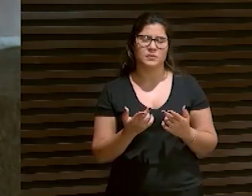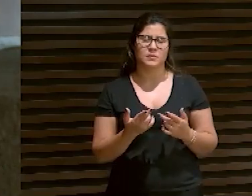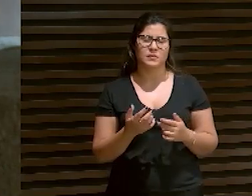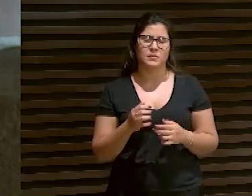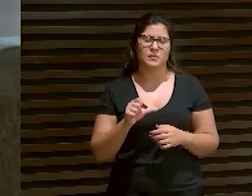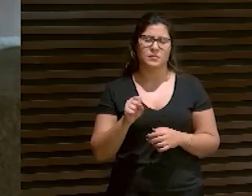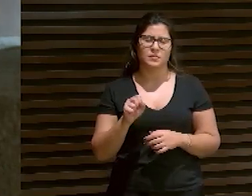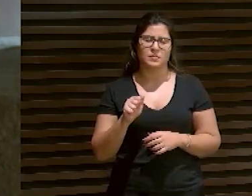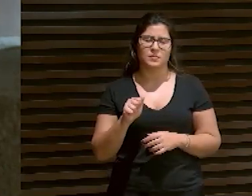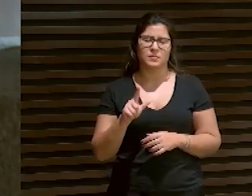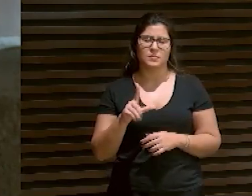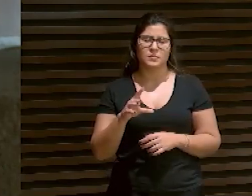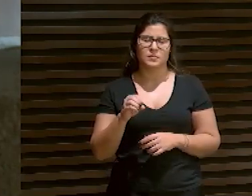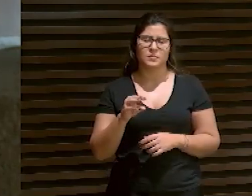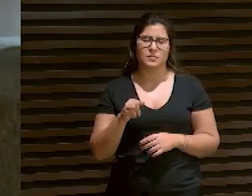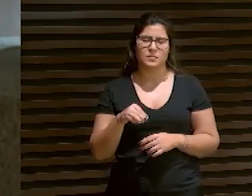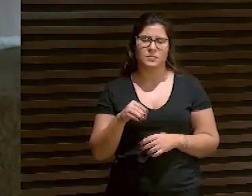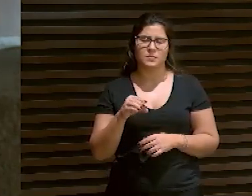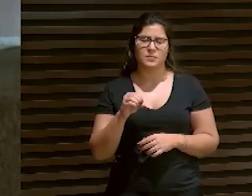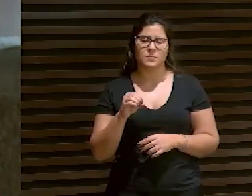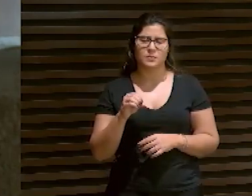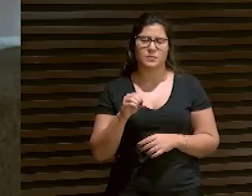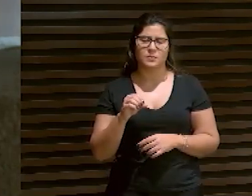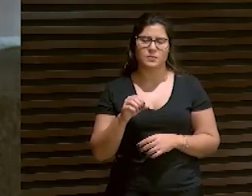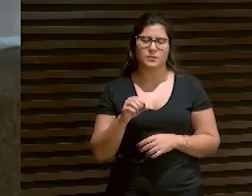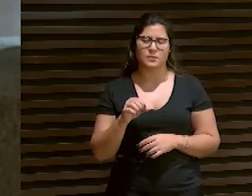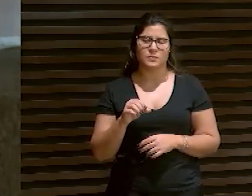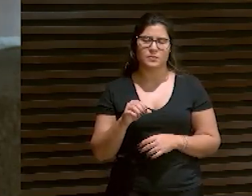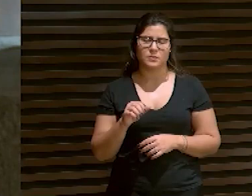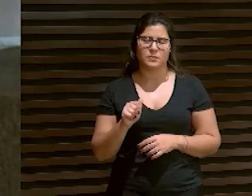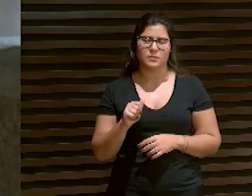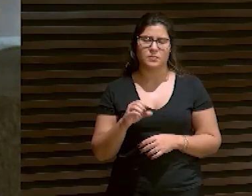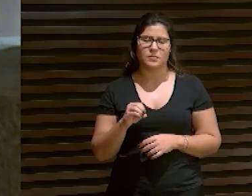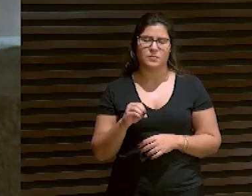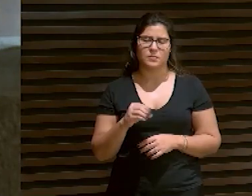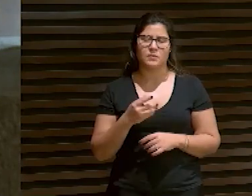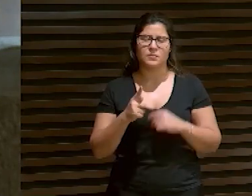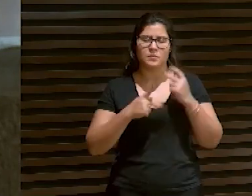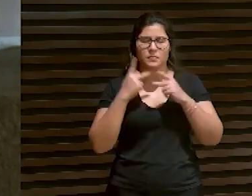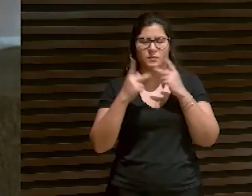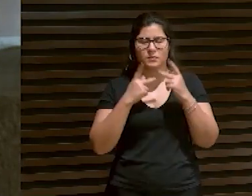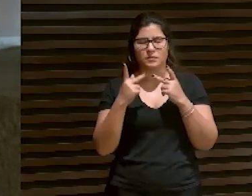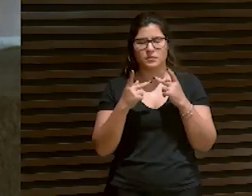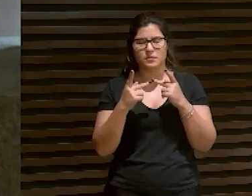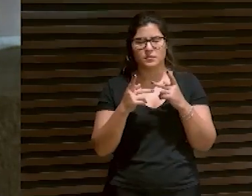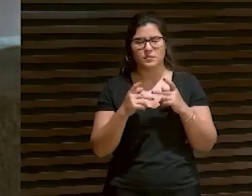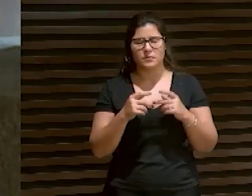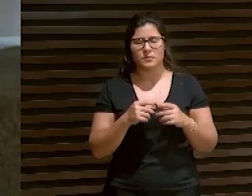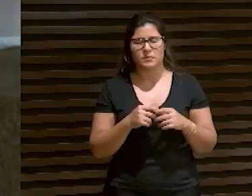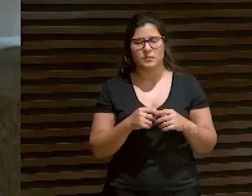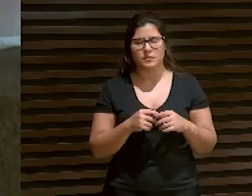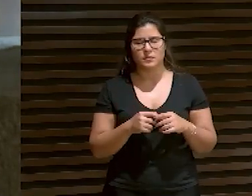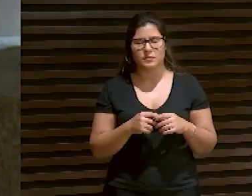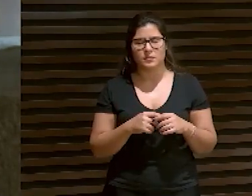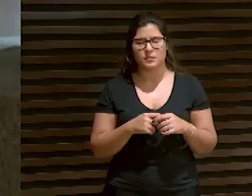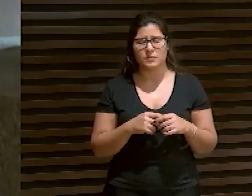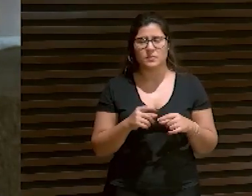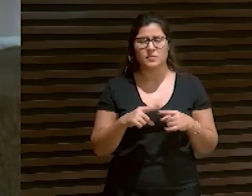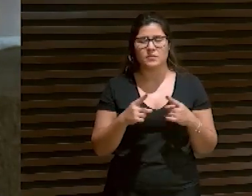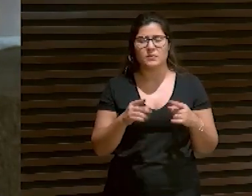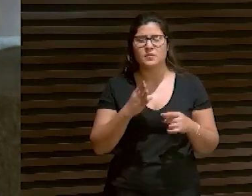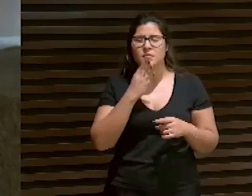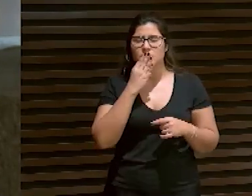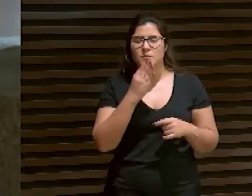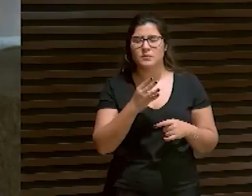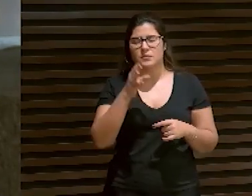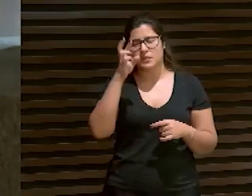estão debaixo desse sol. Mas pedimos que abra os nossos olhos para que